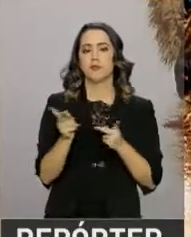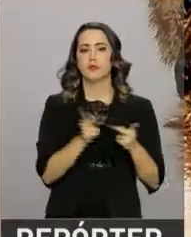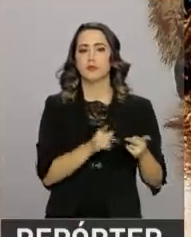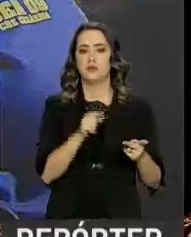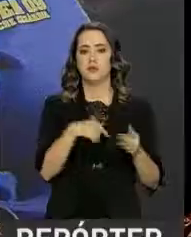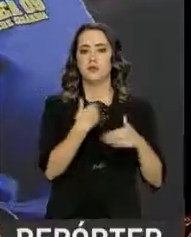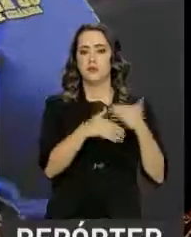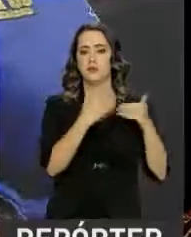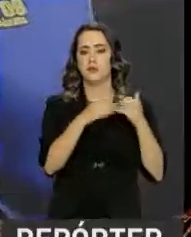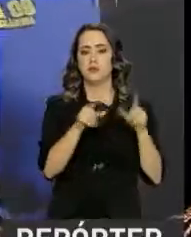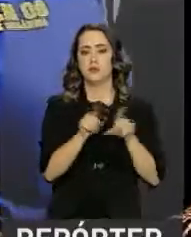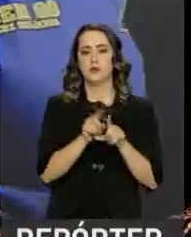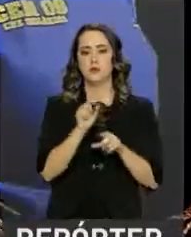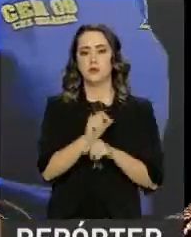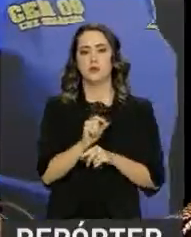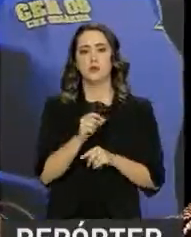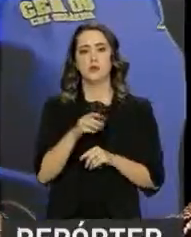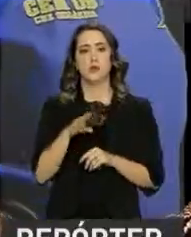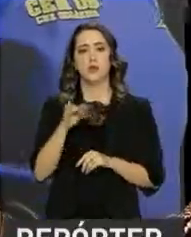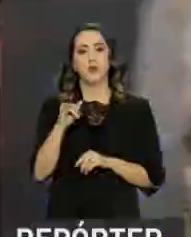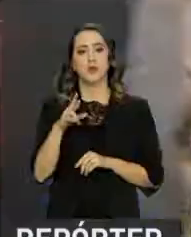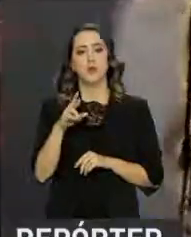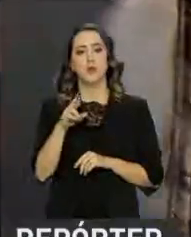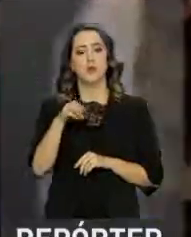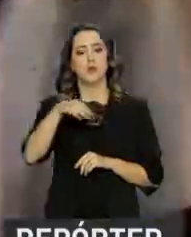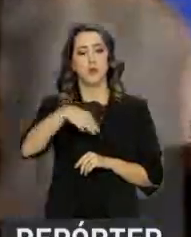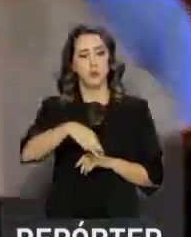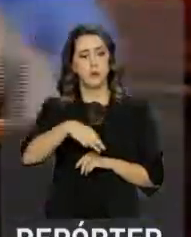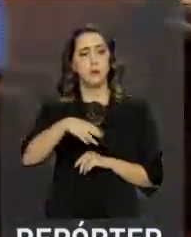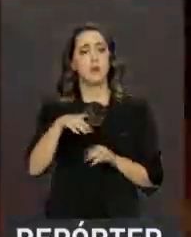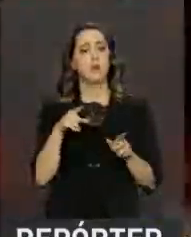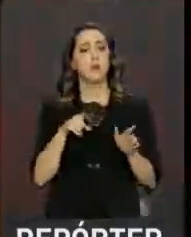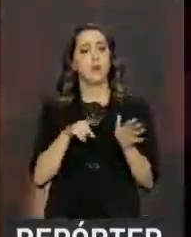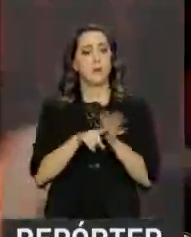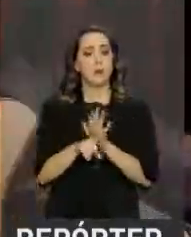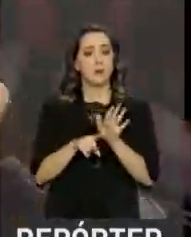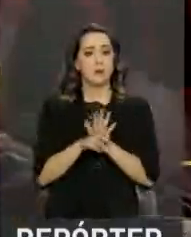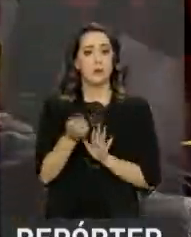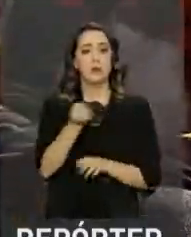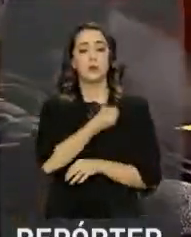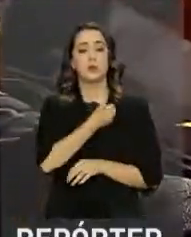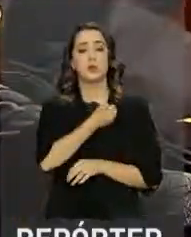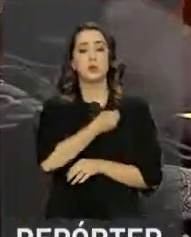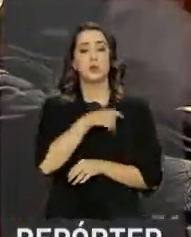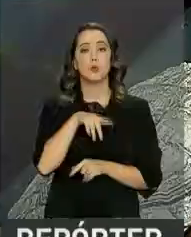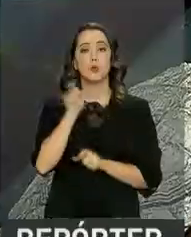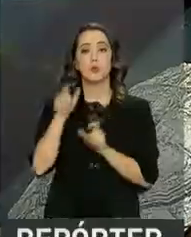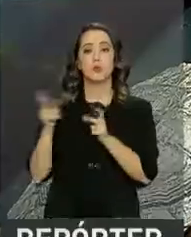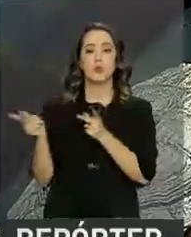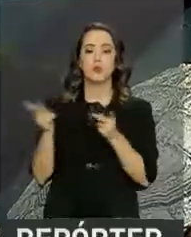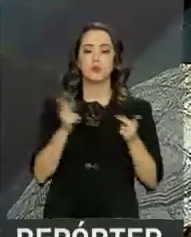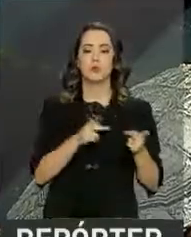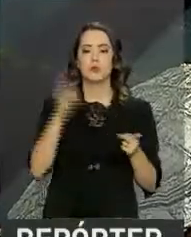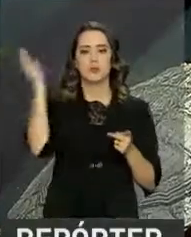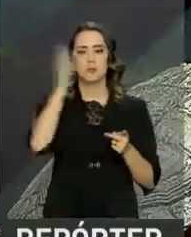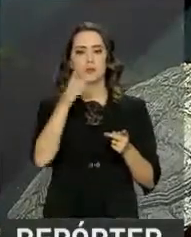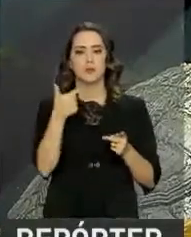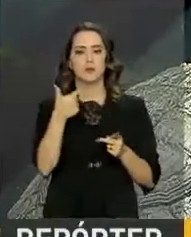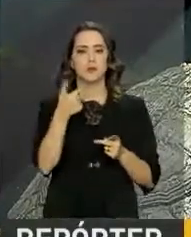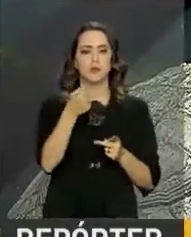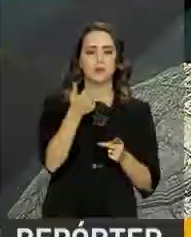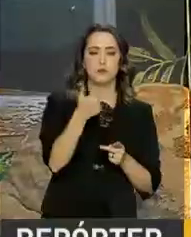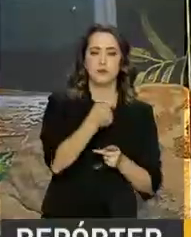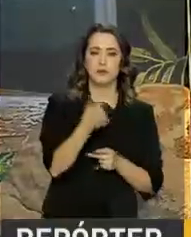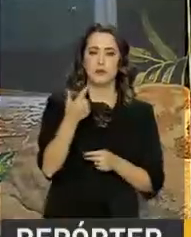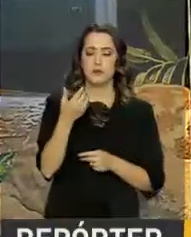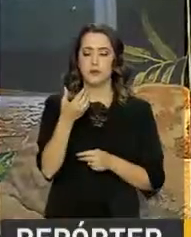que vem crescendo. Segundo o IBRAM, o Instituto Brasileiro de Museus, o número de visitação em museus brasileiros em 2016